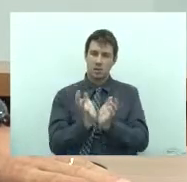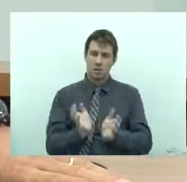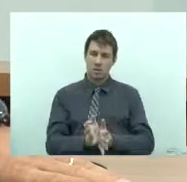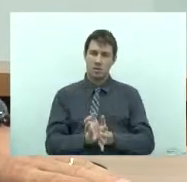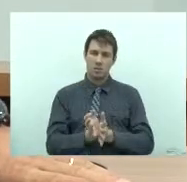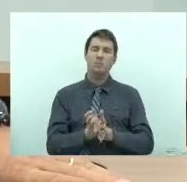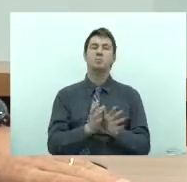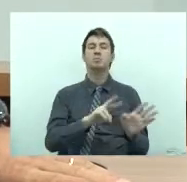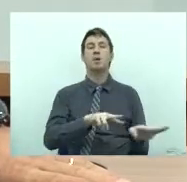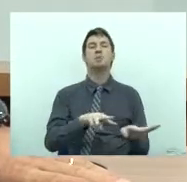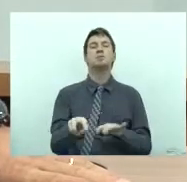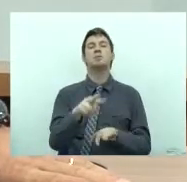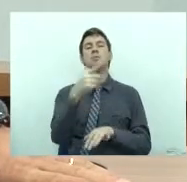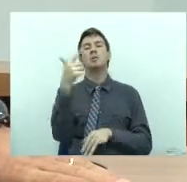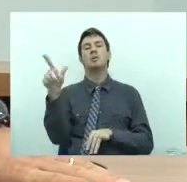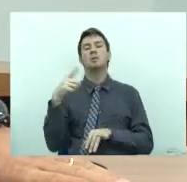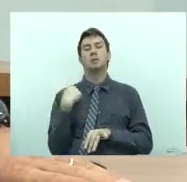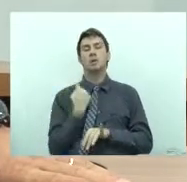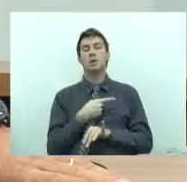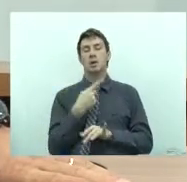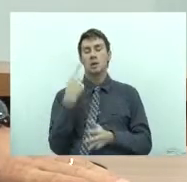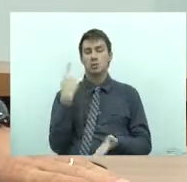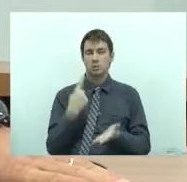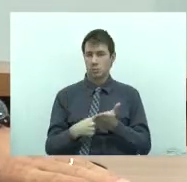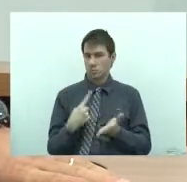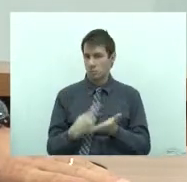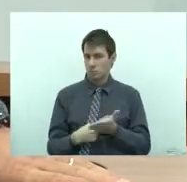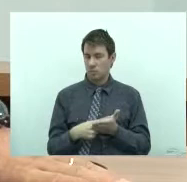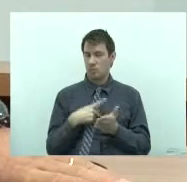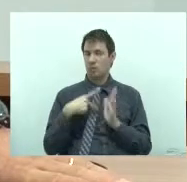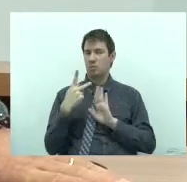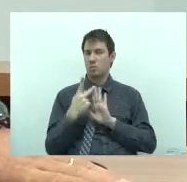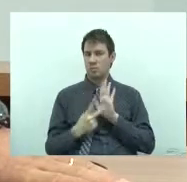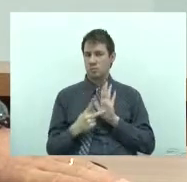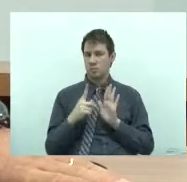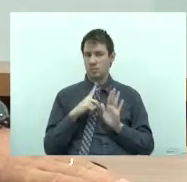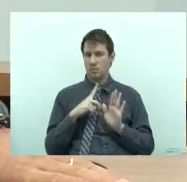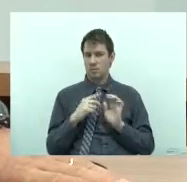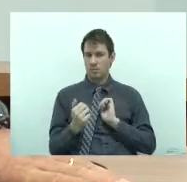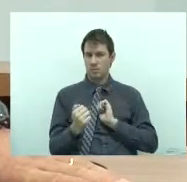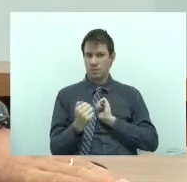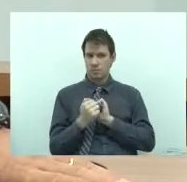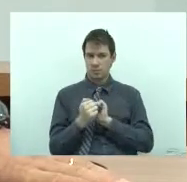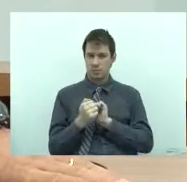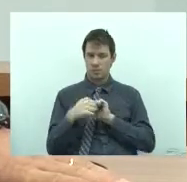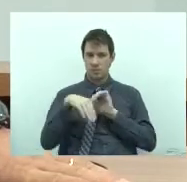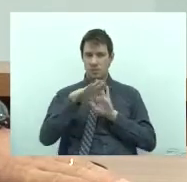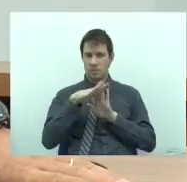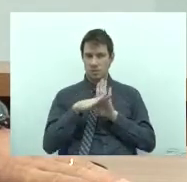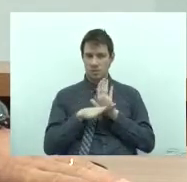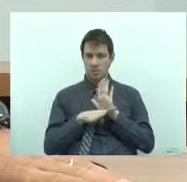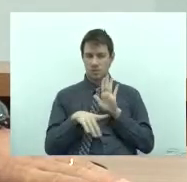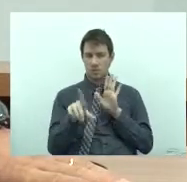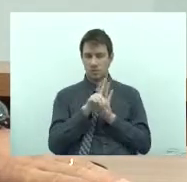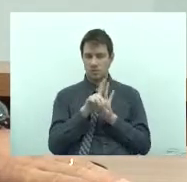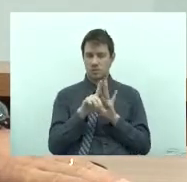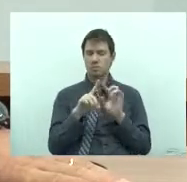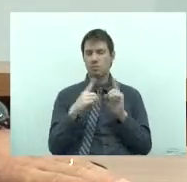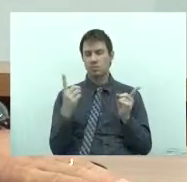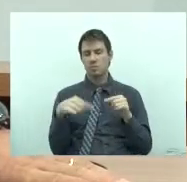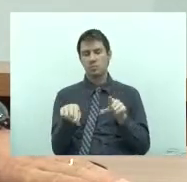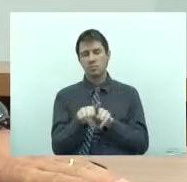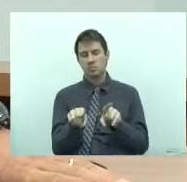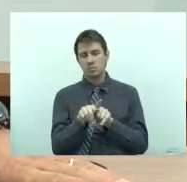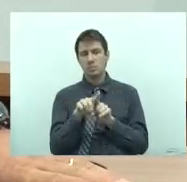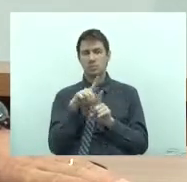vem esse projeto vai estar na pauta desta Casa de Leis e certamente nós iremos aprovar para fazer